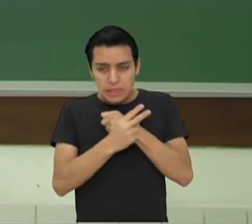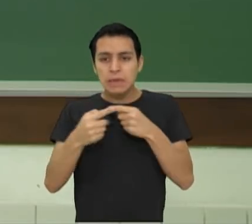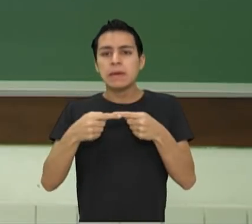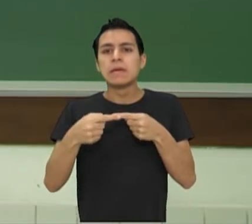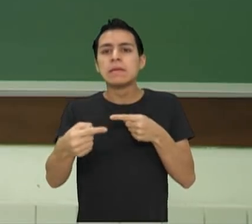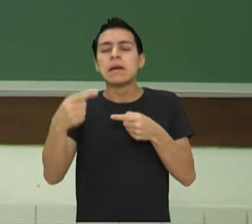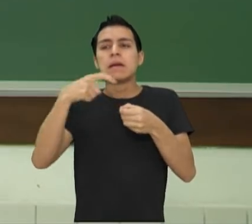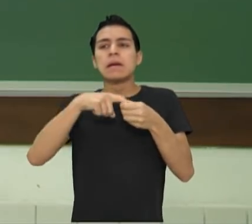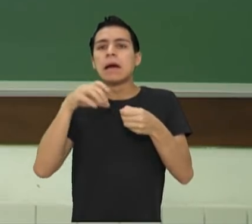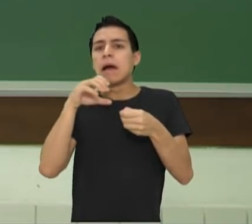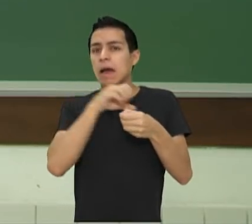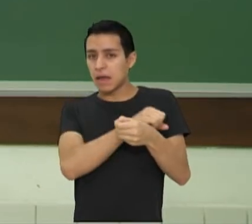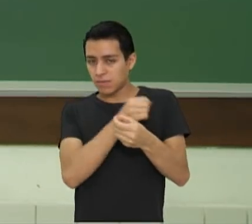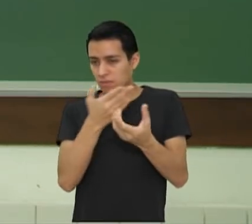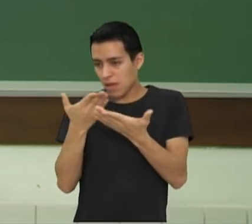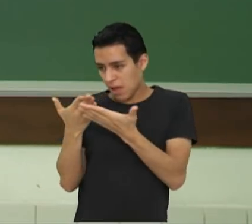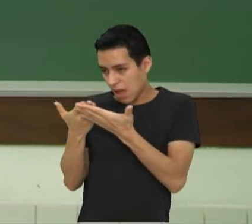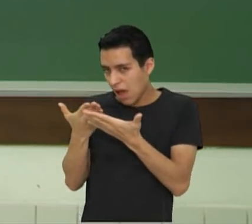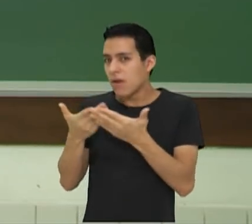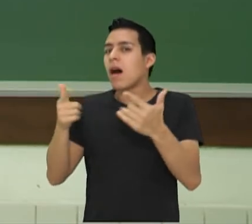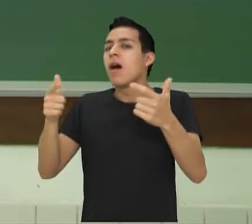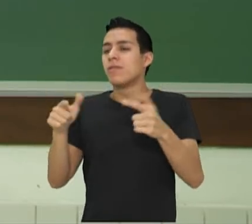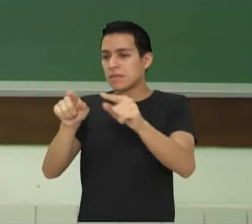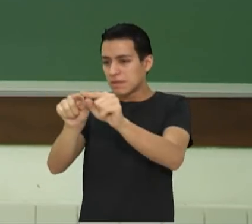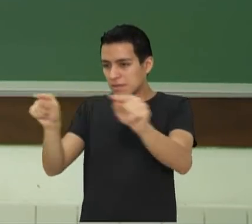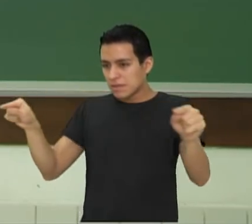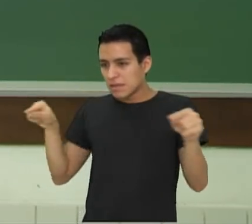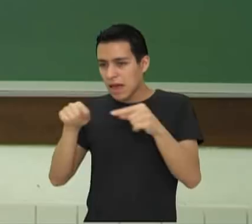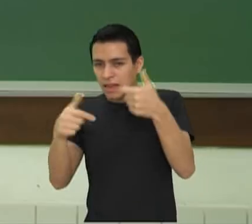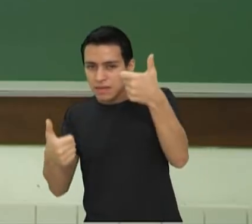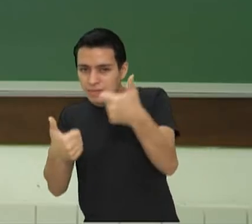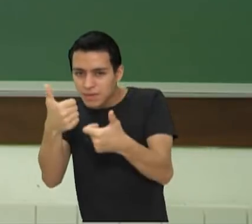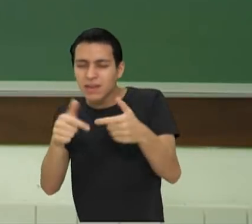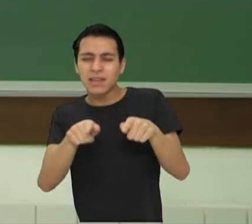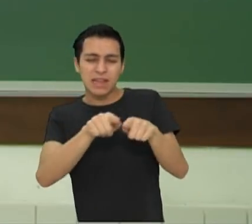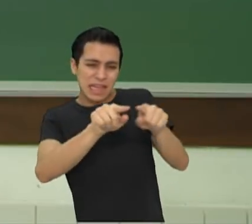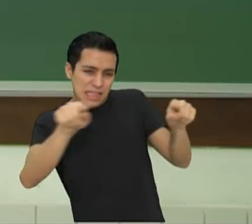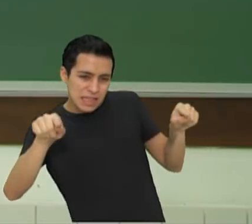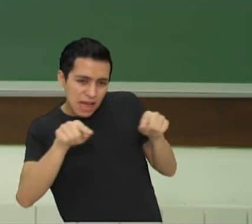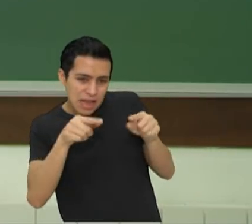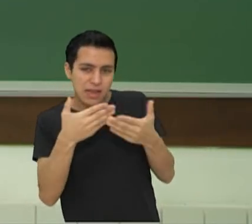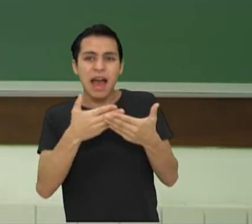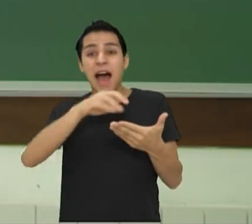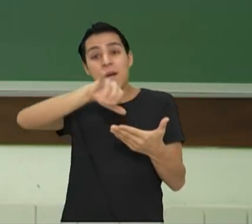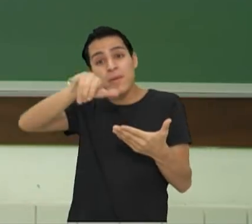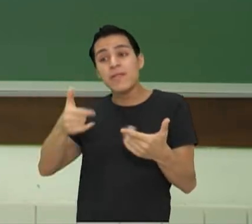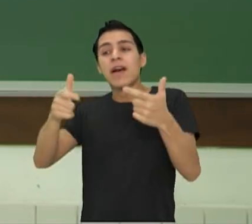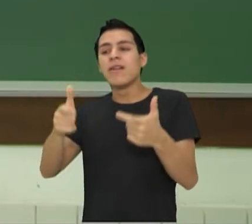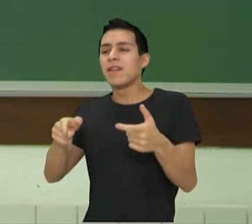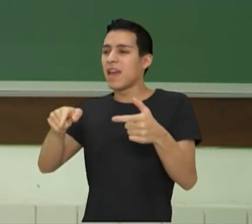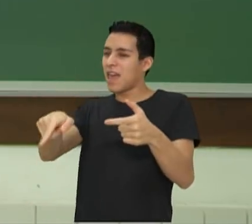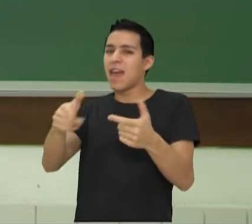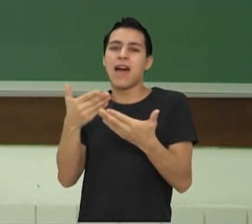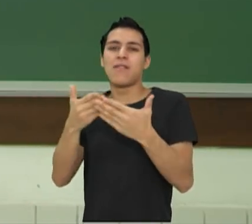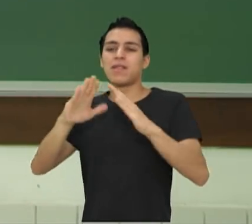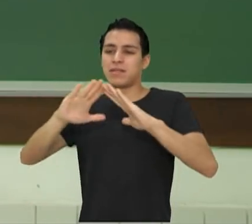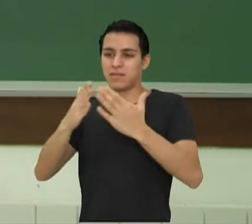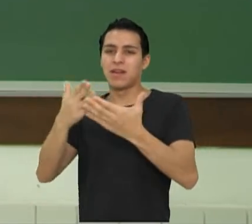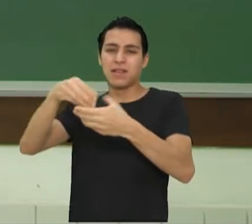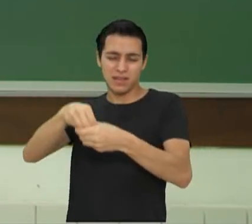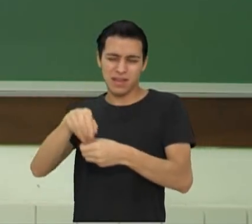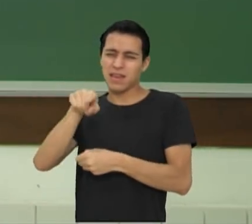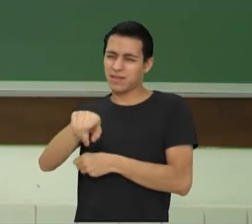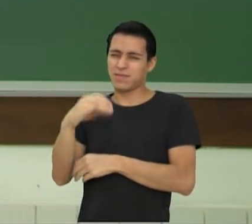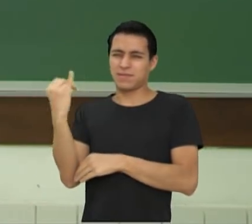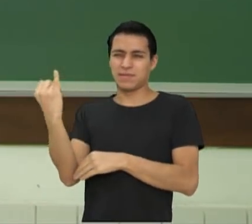rápido possível para a nossa quadra, nossa sala de aula, aproveitar as nossas aulas lá no nosso colégio, que é isso que importa. Ok,